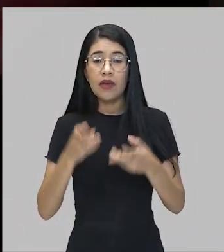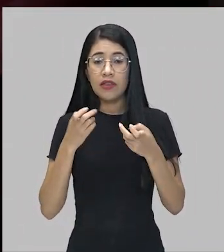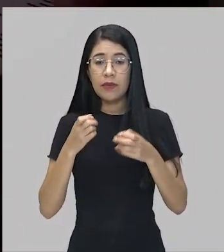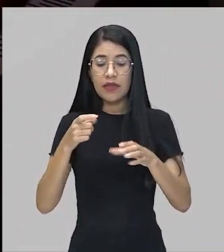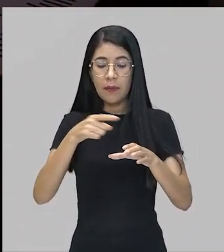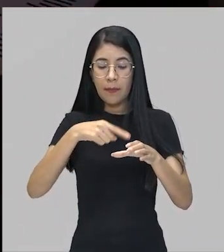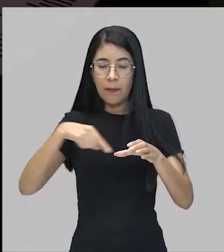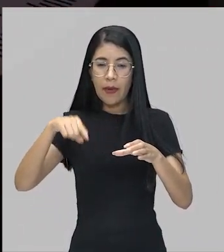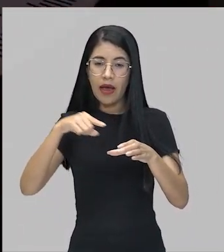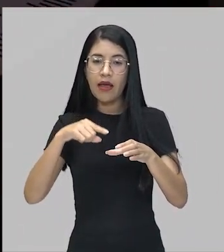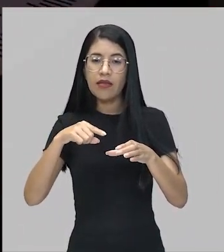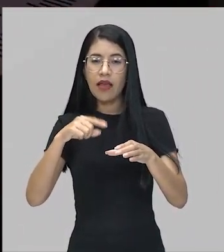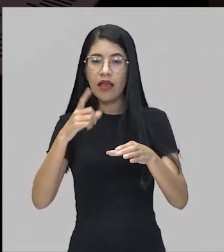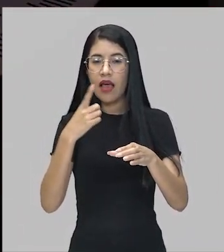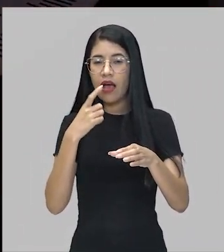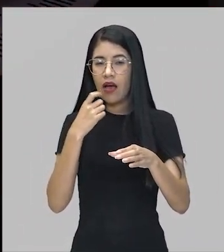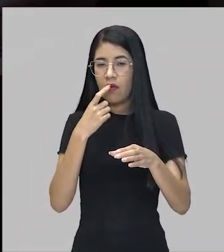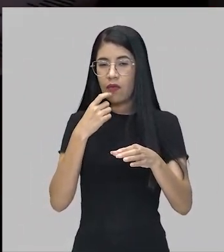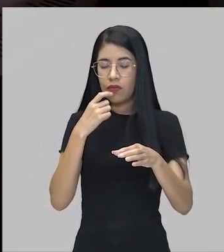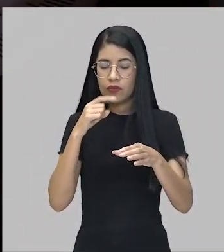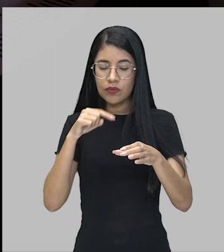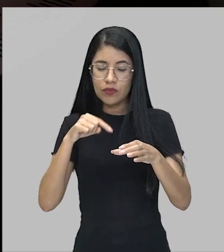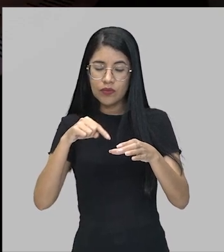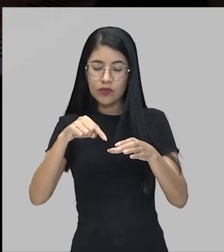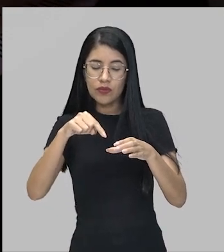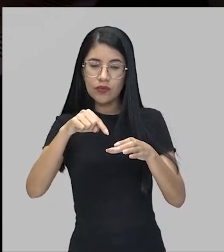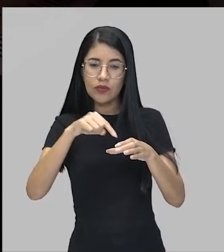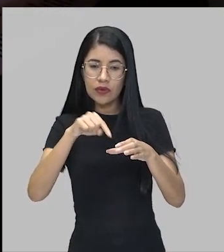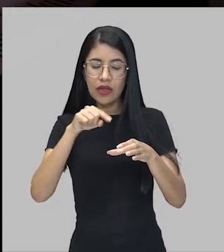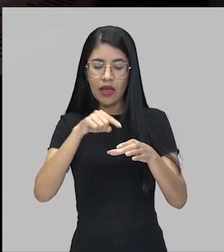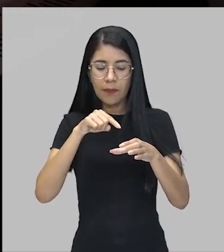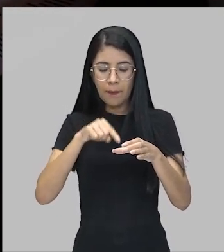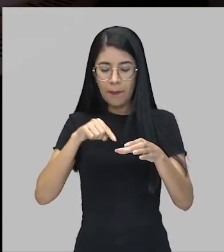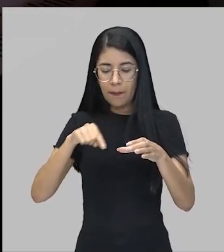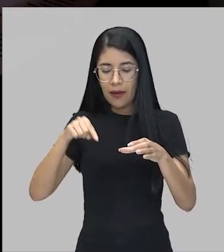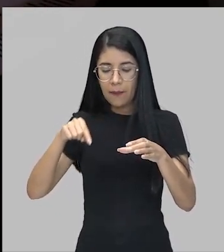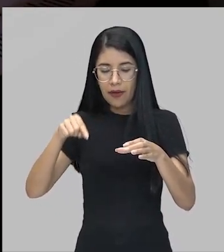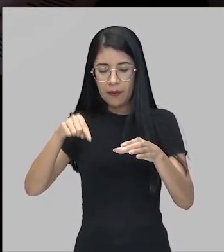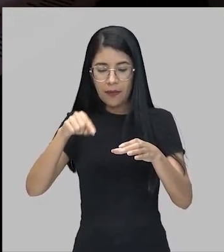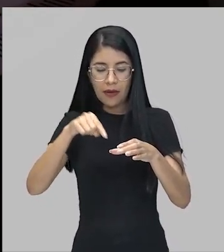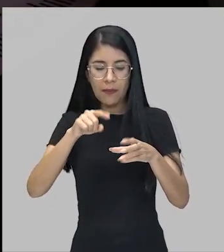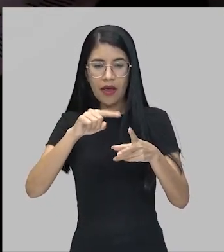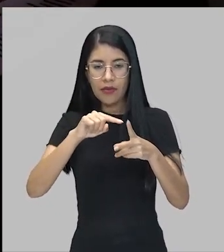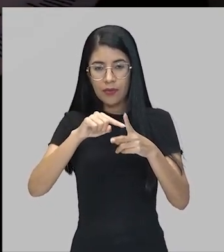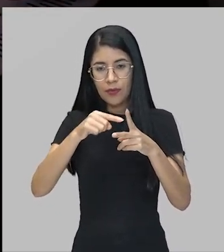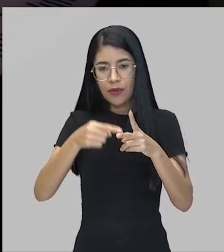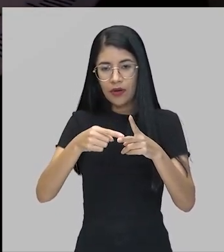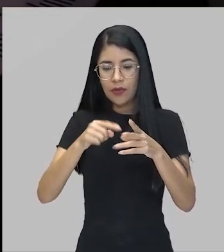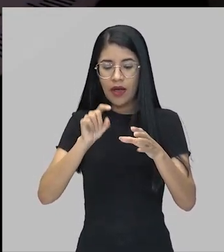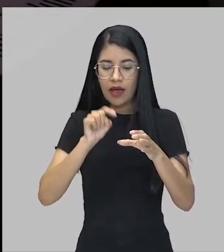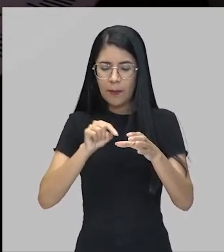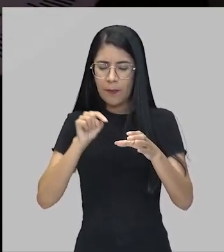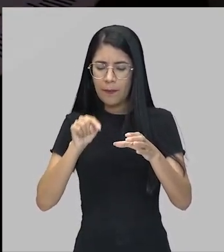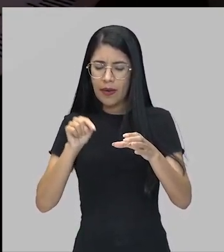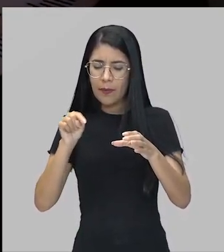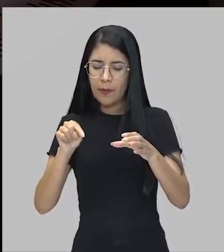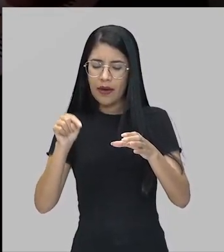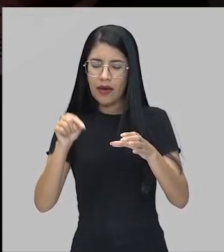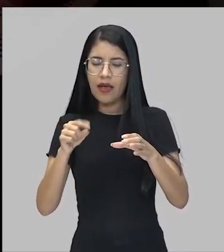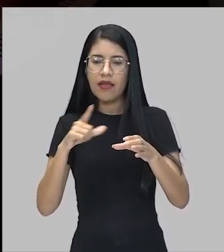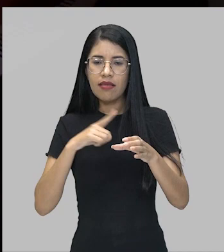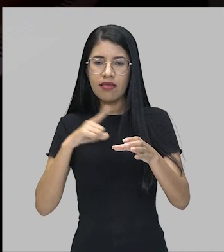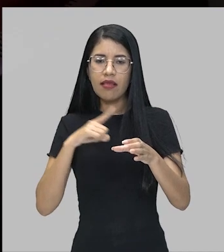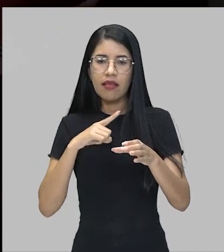laser, aqui está o círculo graduado e cada marca dessa representa um